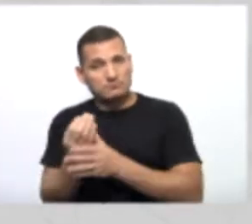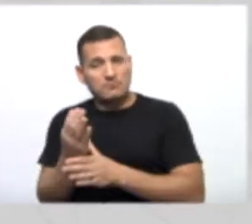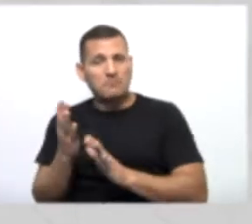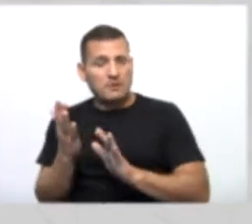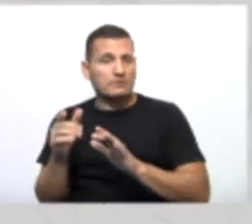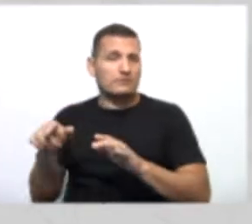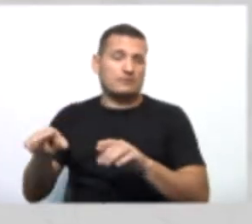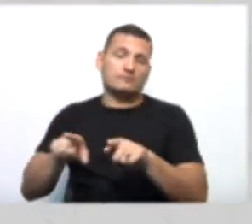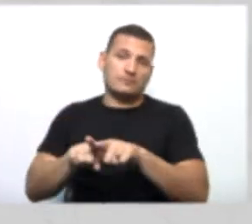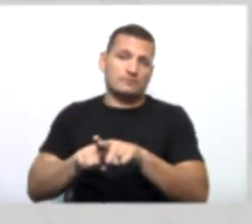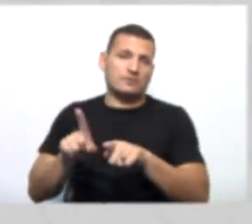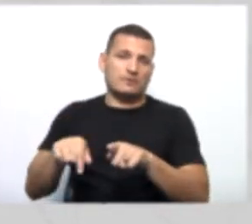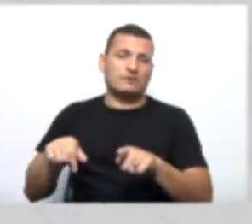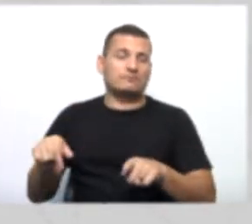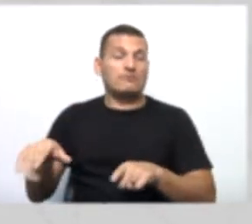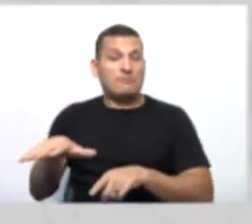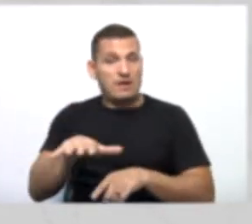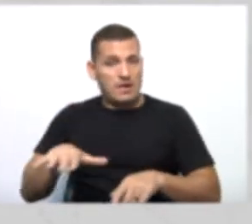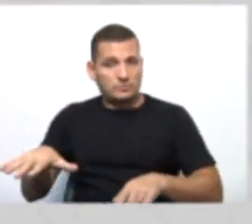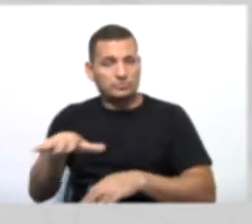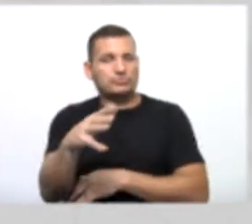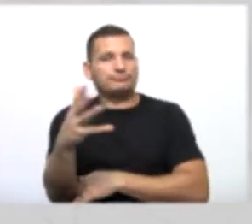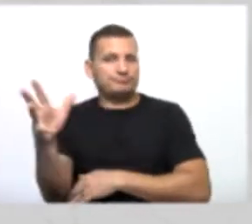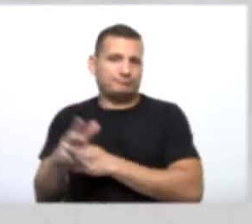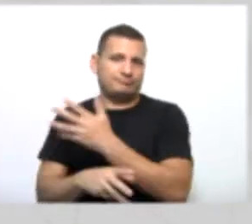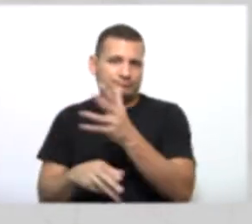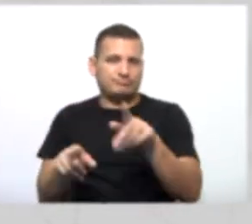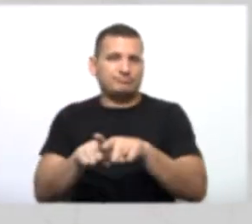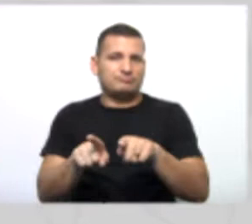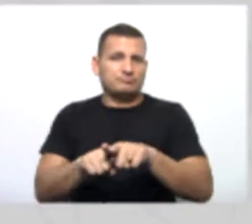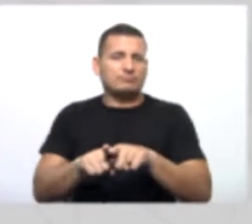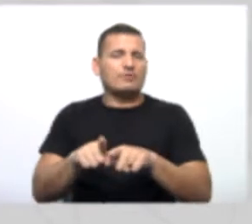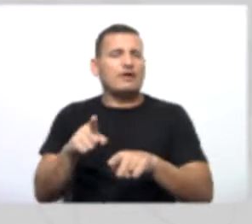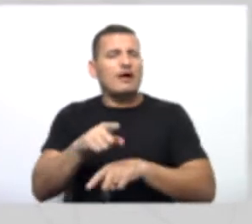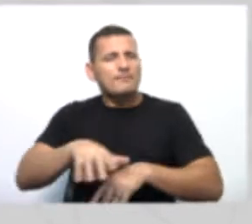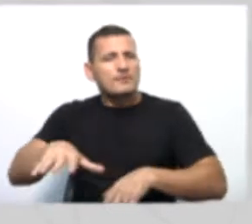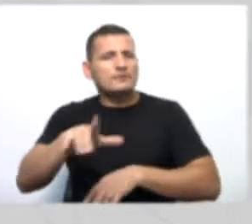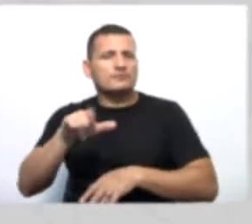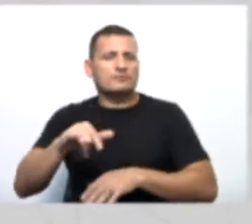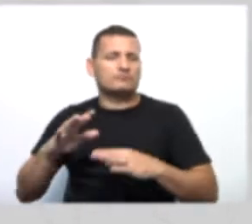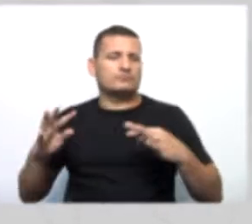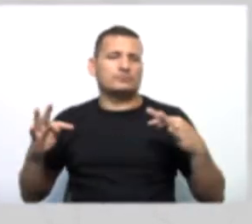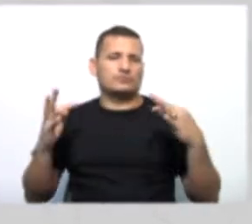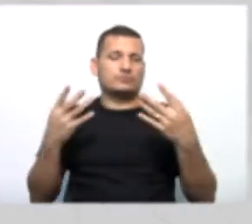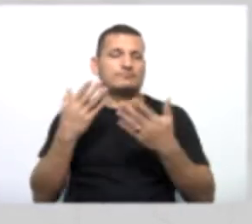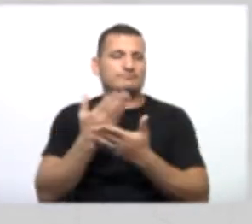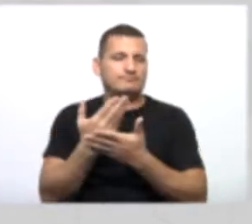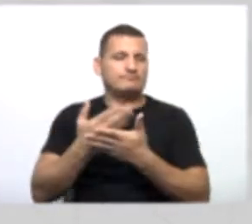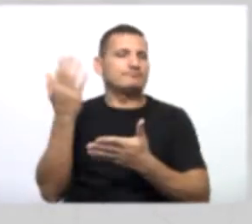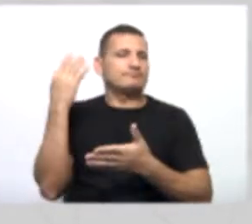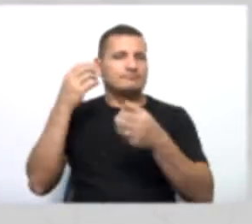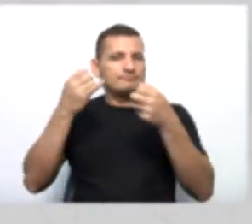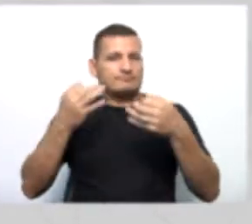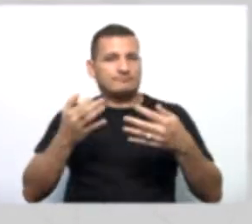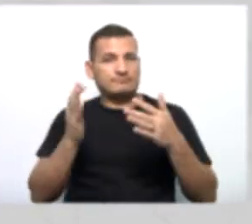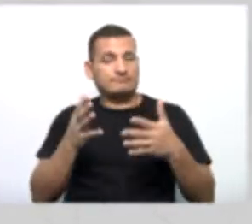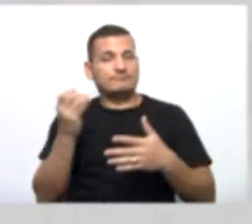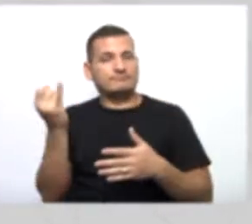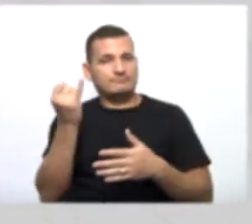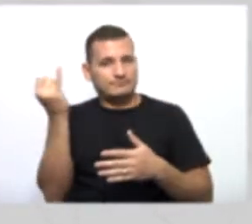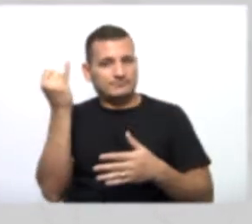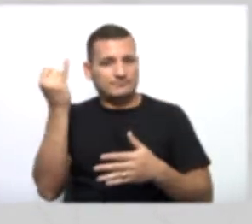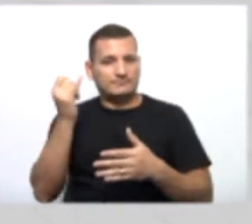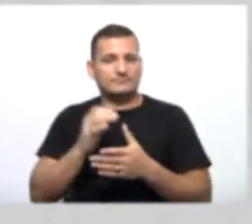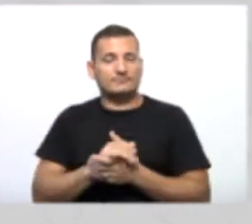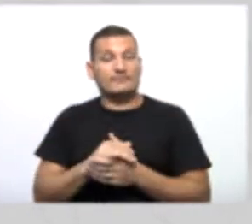meio ambiente, nós temos que entender isso, o meio ambiente é tudo, como foi falado na aula passada, dá uma revisadinha que é muito importante.